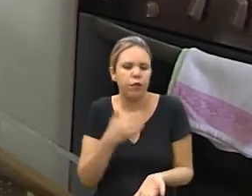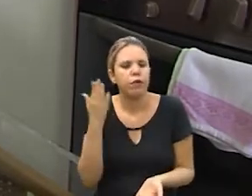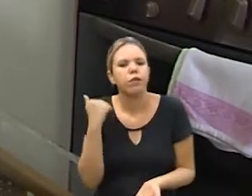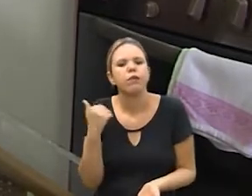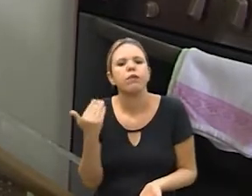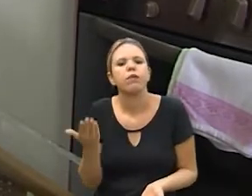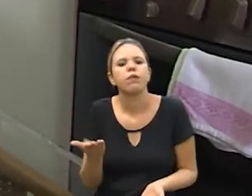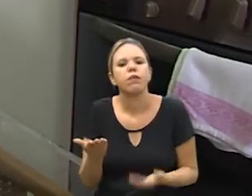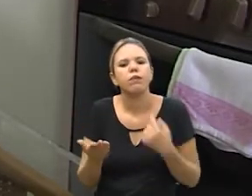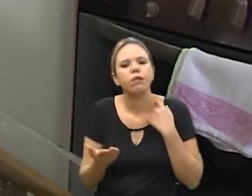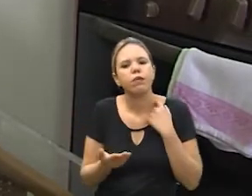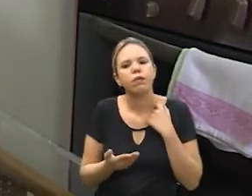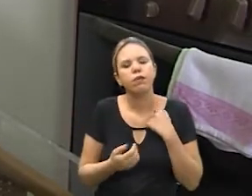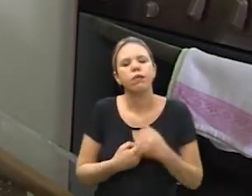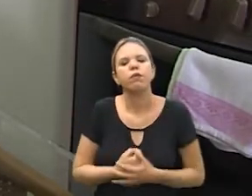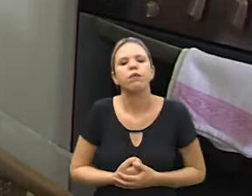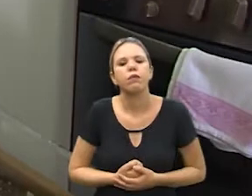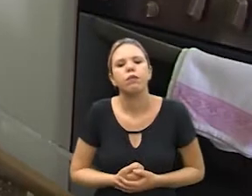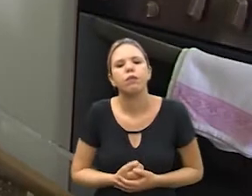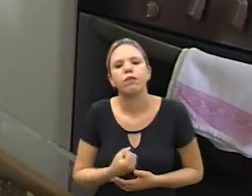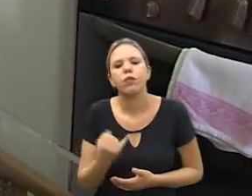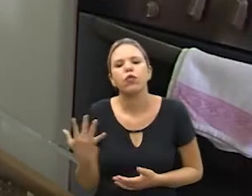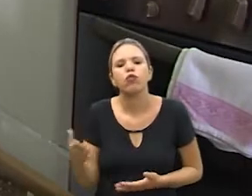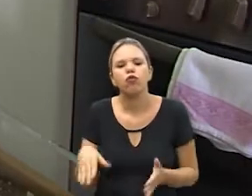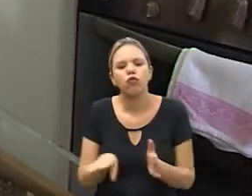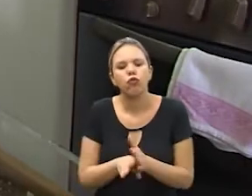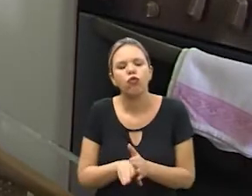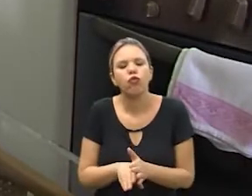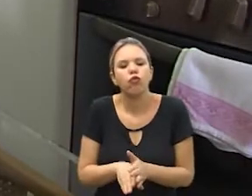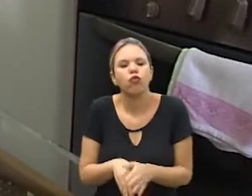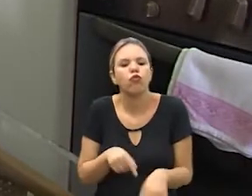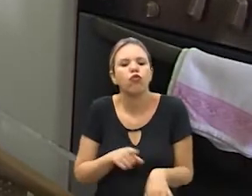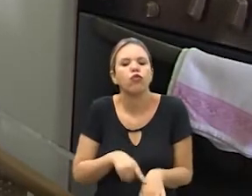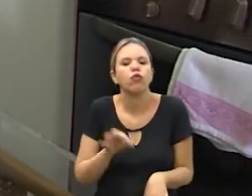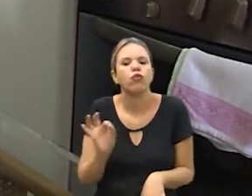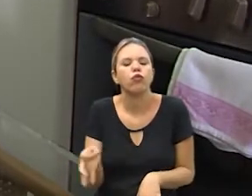saber o quanto ele chegou no ponto